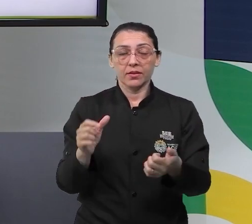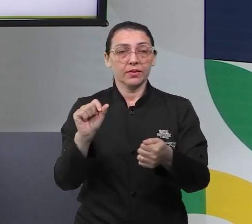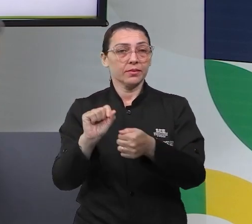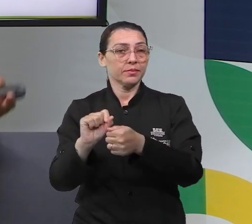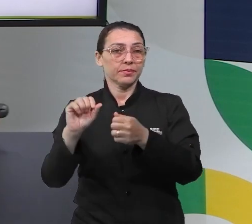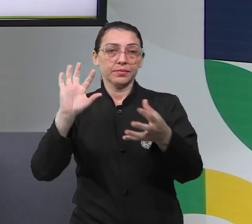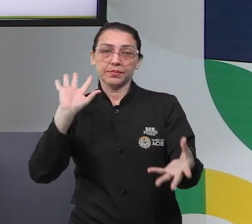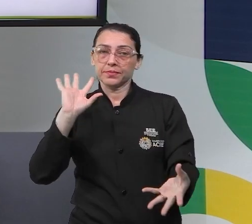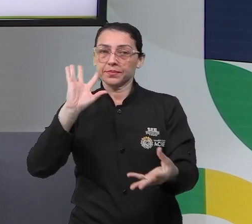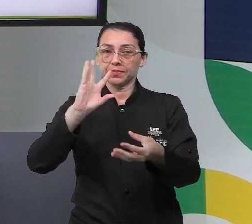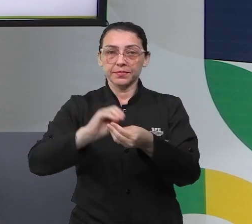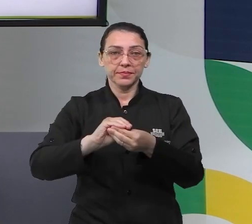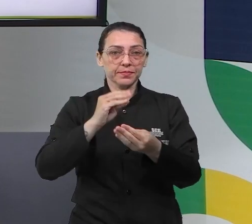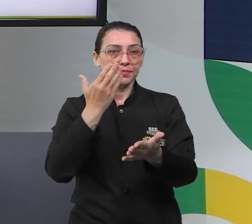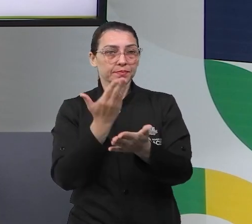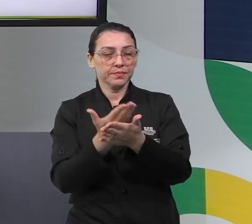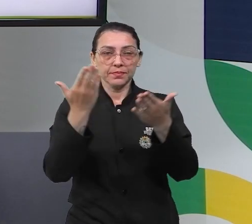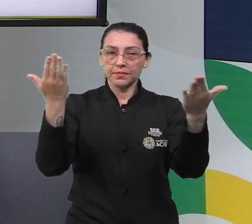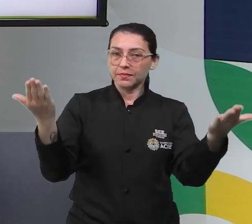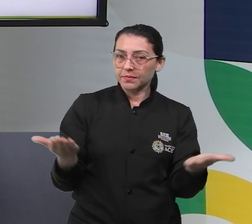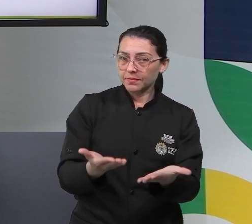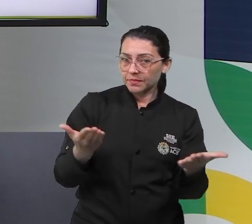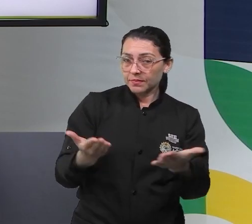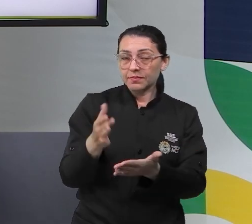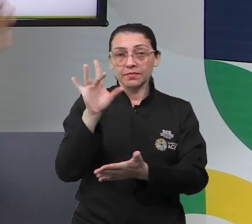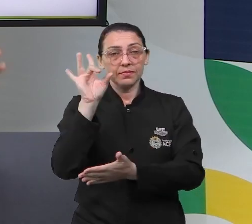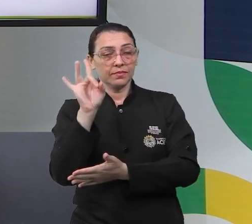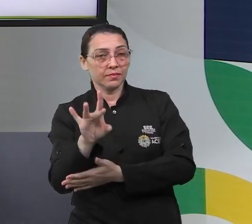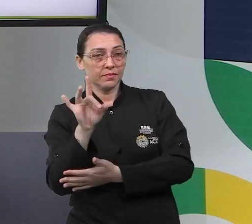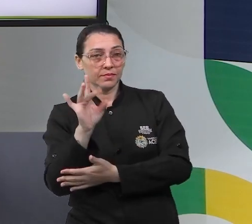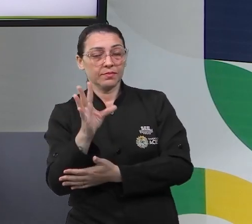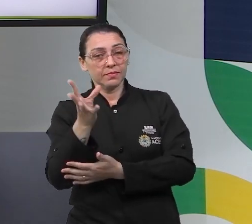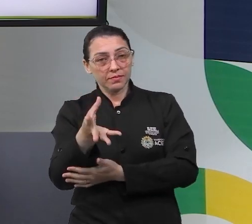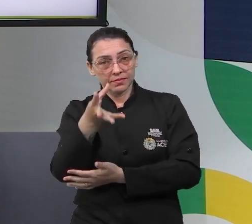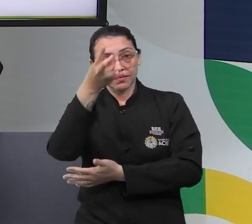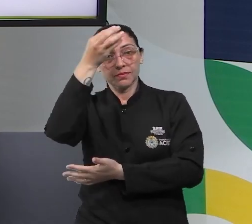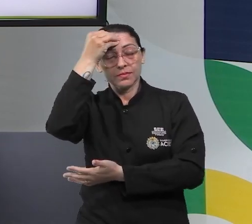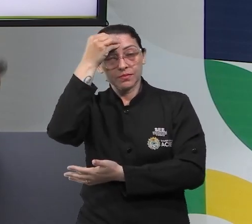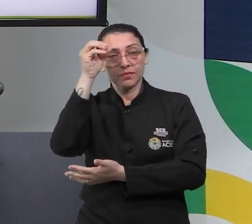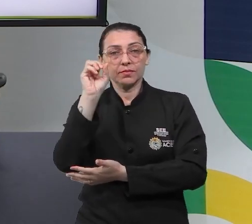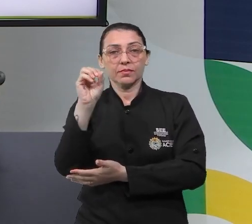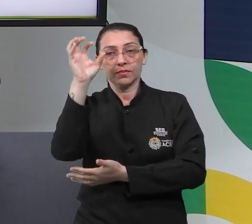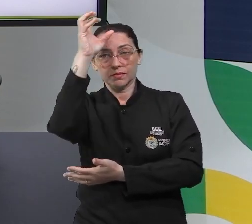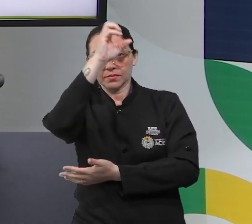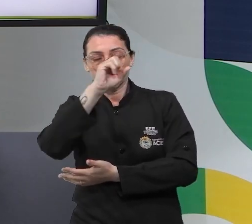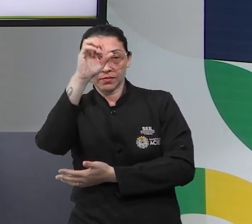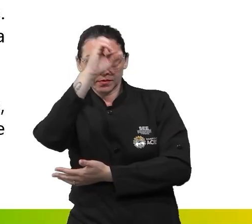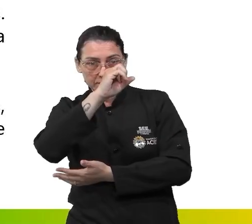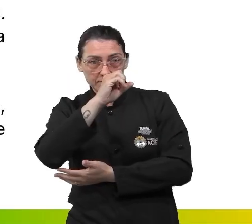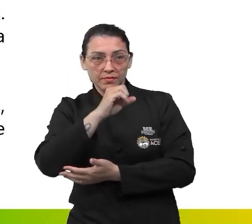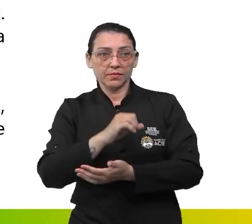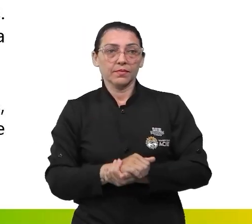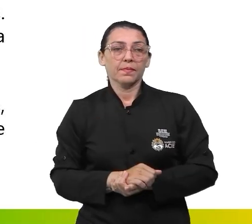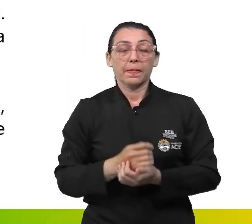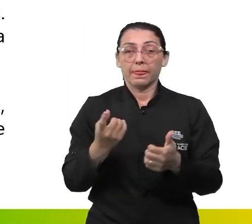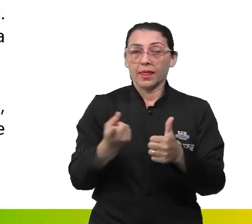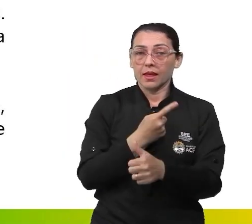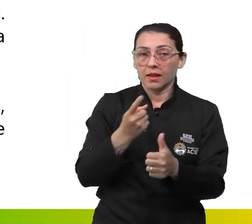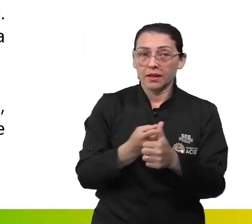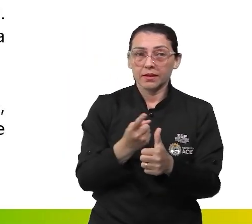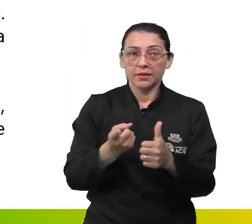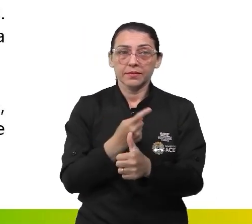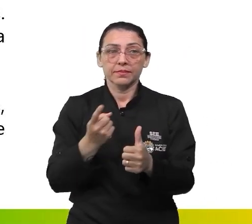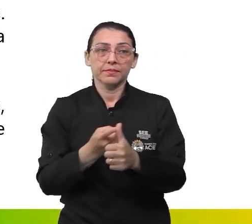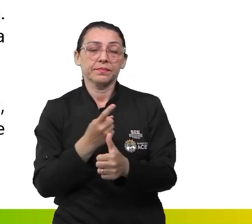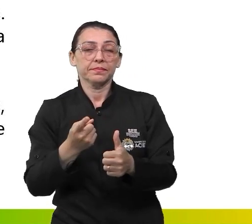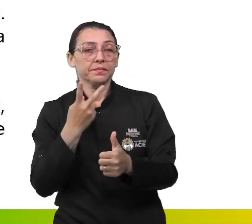um resumo do que foi a nossa aula de hoje, só para ficar aí fixado o que aprendemos até aqui. Pessoal, primeiro,